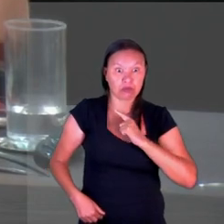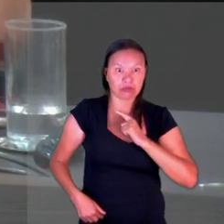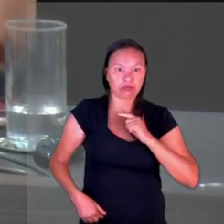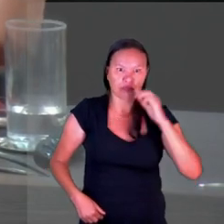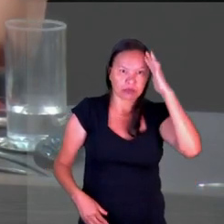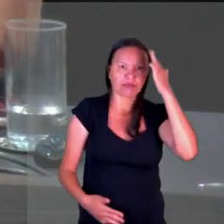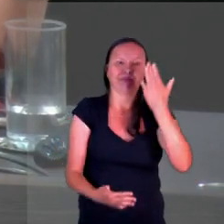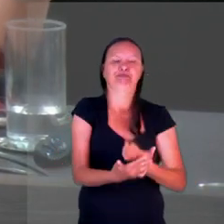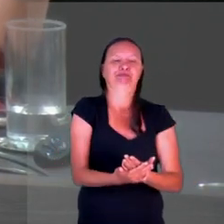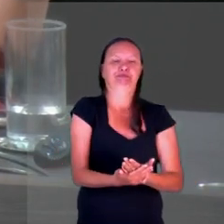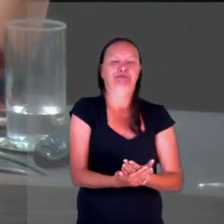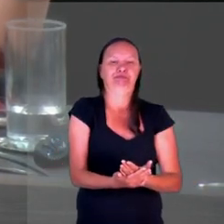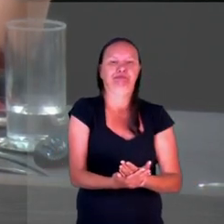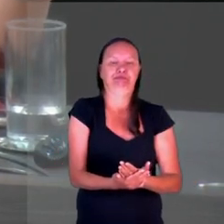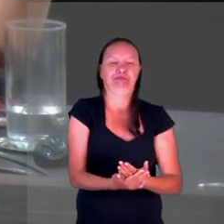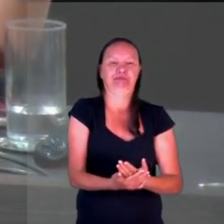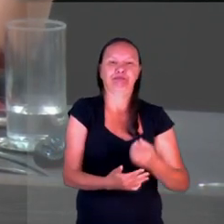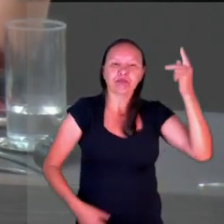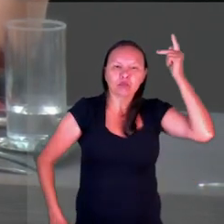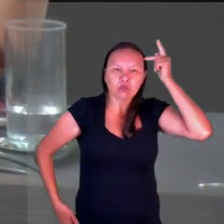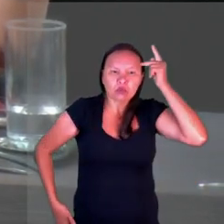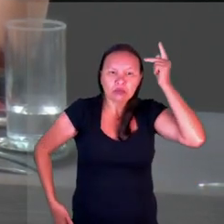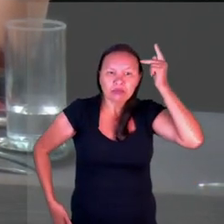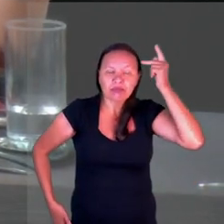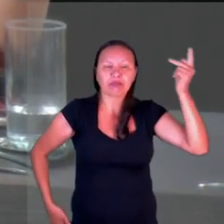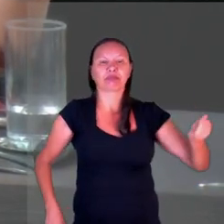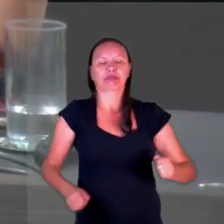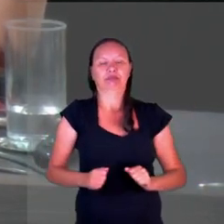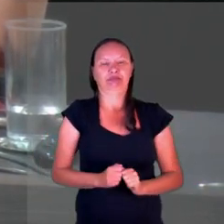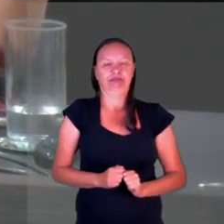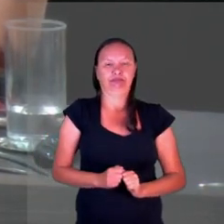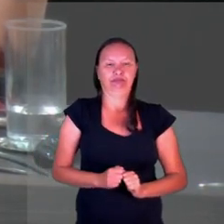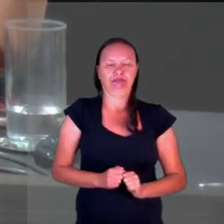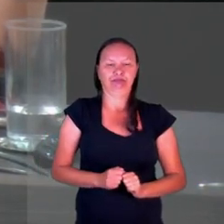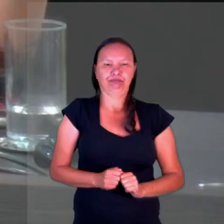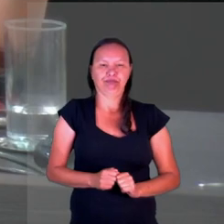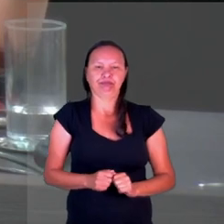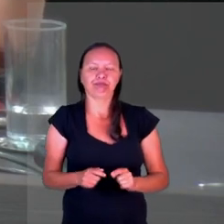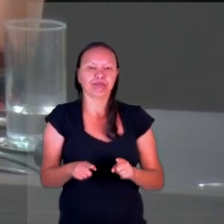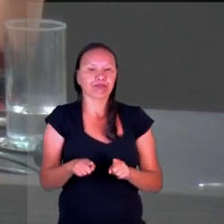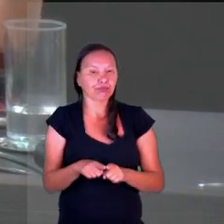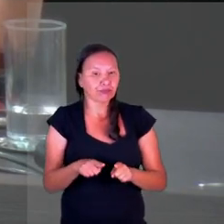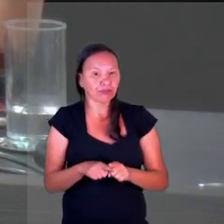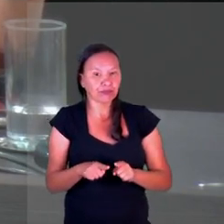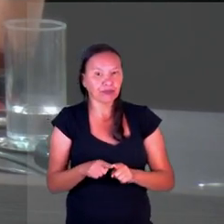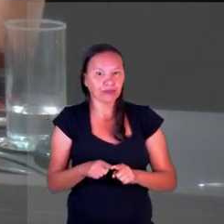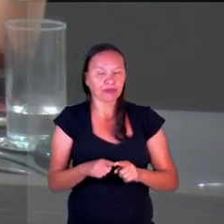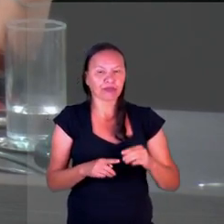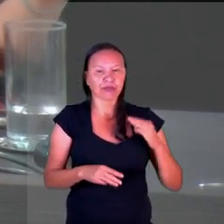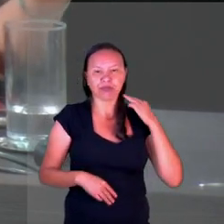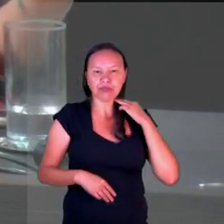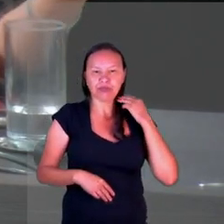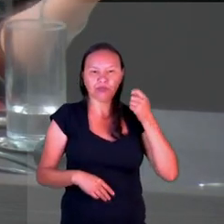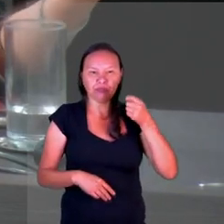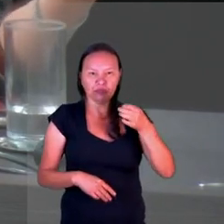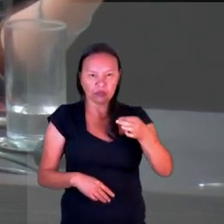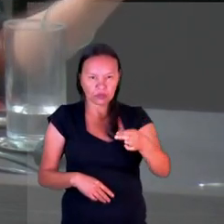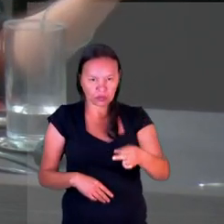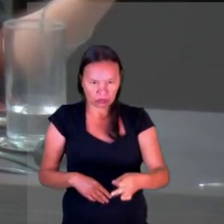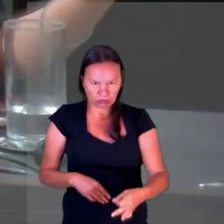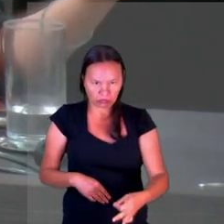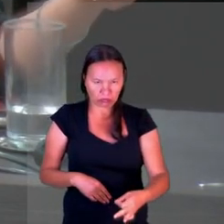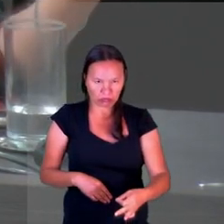aonde mas assim no interior de São Paulo eh uma situação né de um de um Juiz de Direito que por exemplo concedia